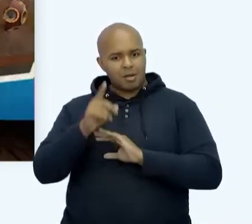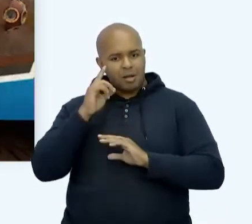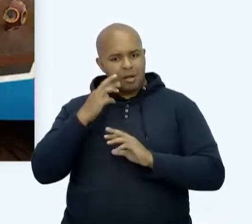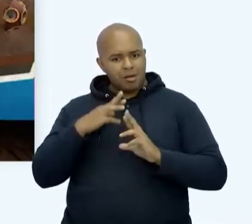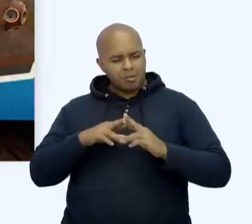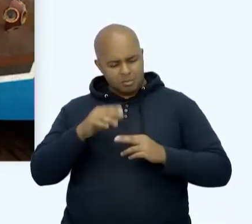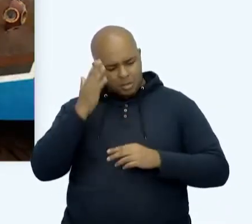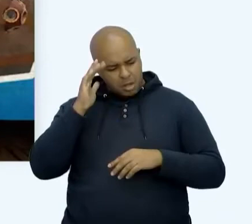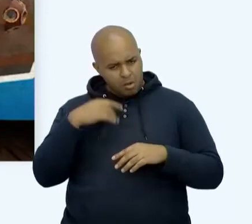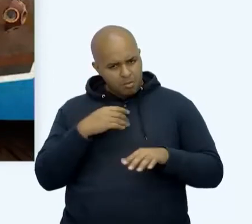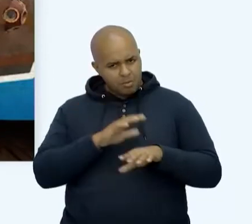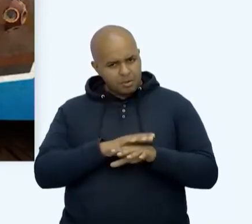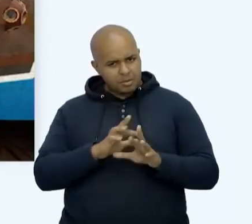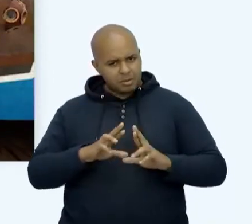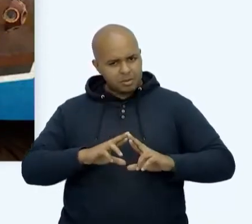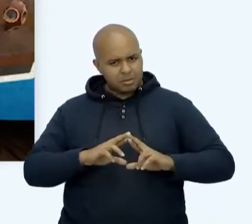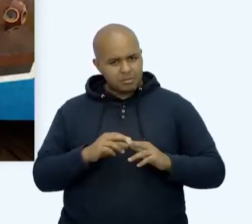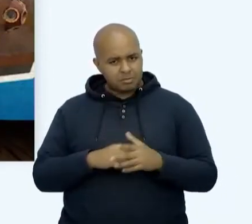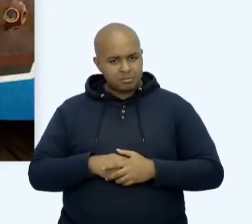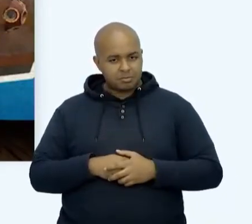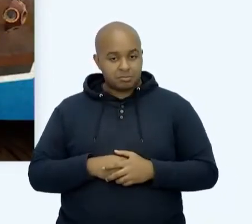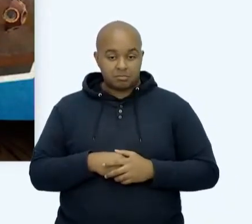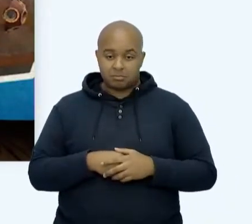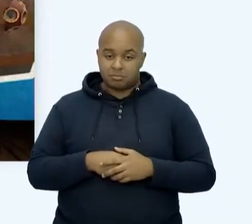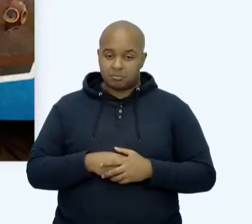E vocês sabem como se faz a reciclagem?